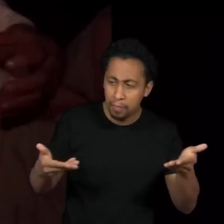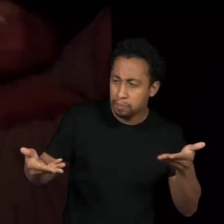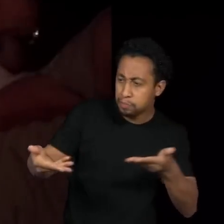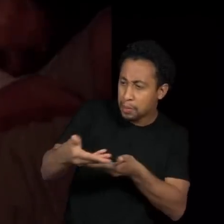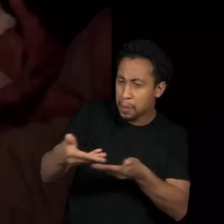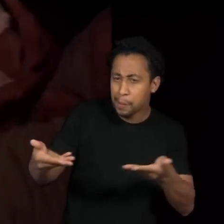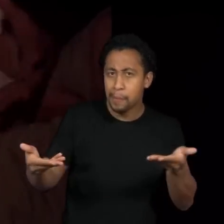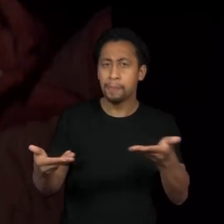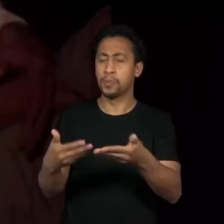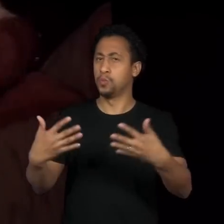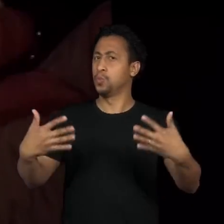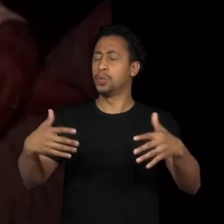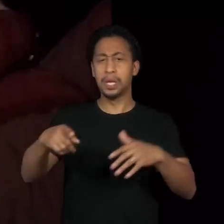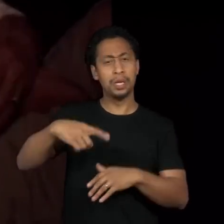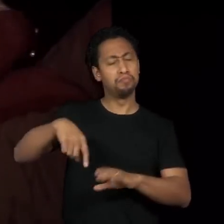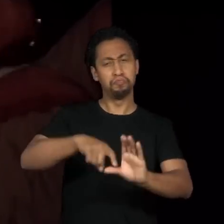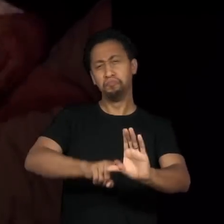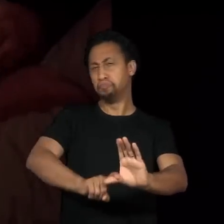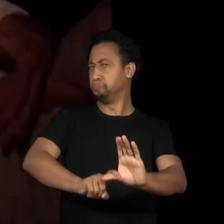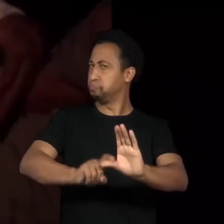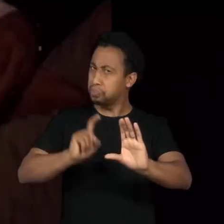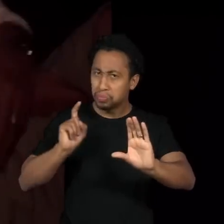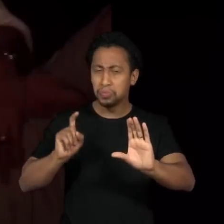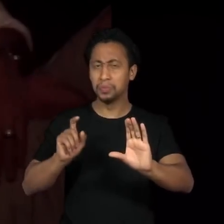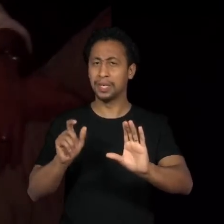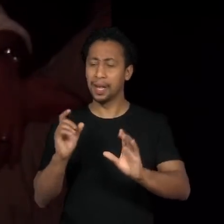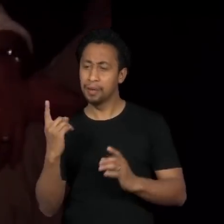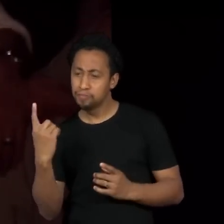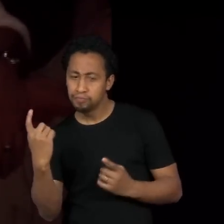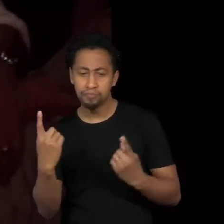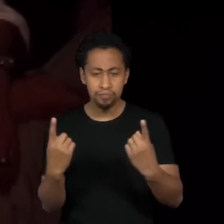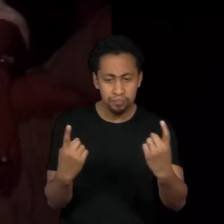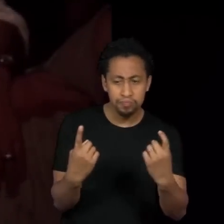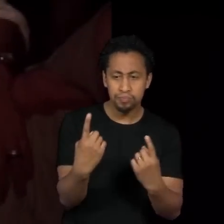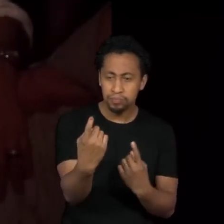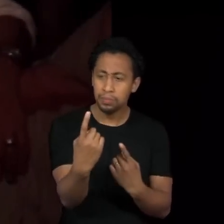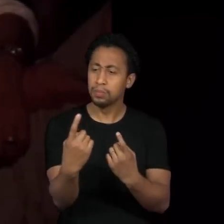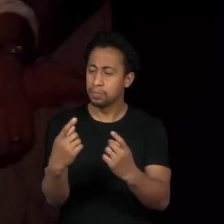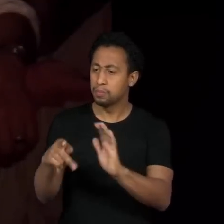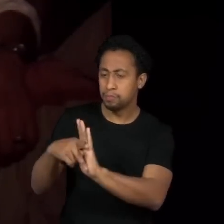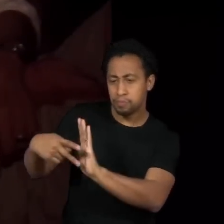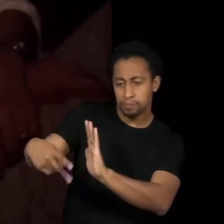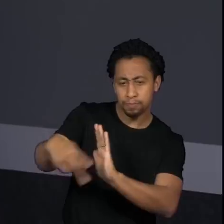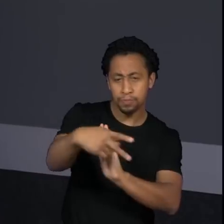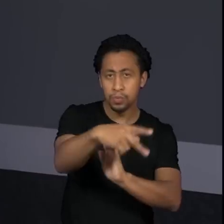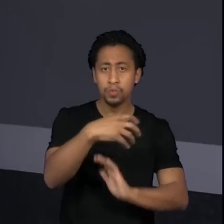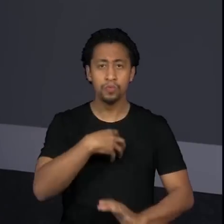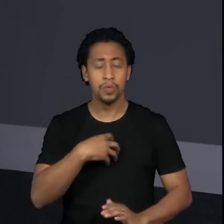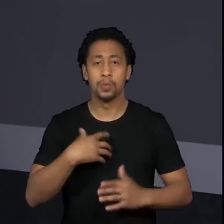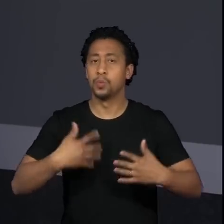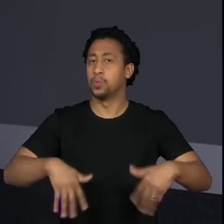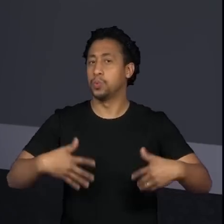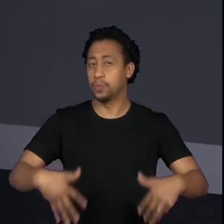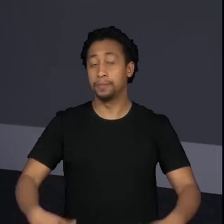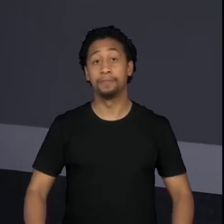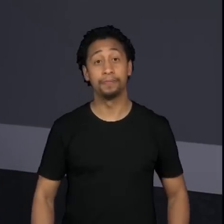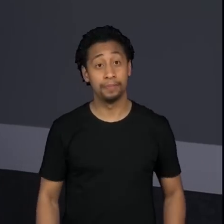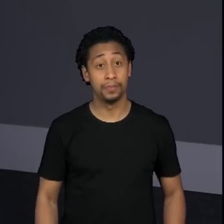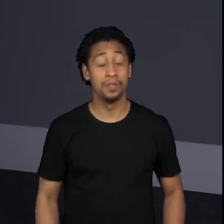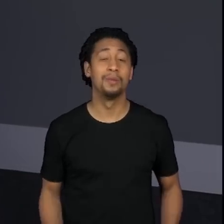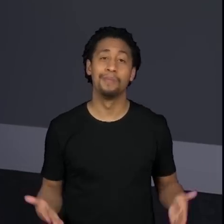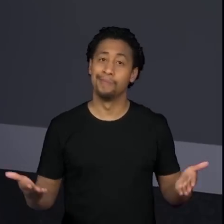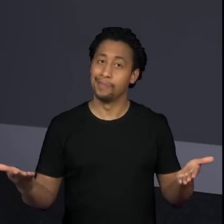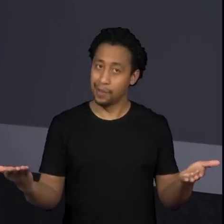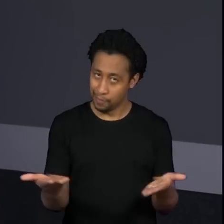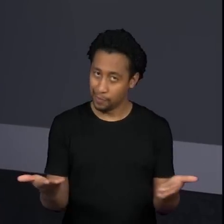pela autossuficiência individual, né? Todas essas coisas que o índio tem. A gente vive um momento hoje muito